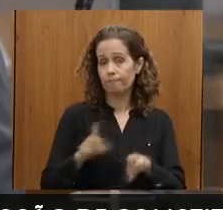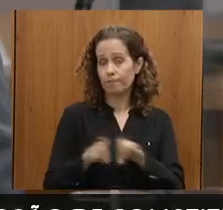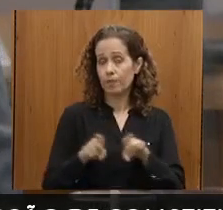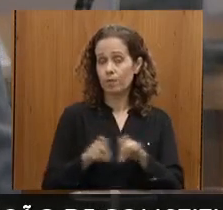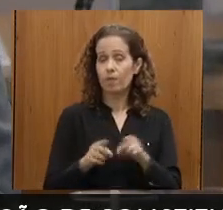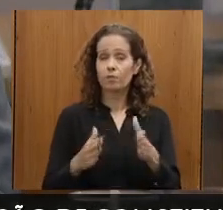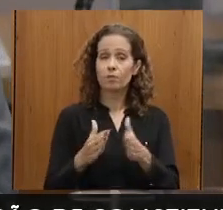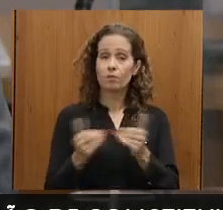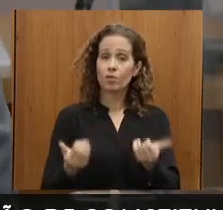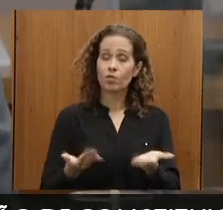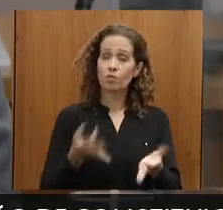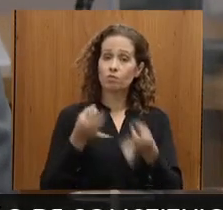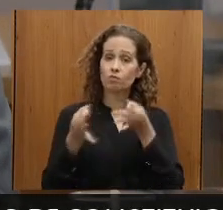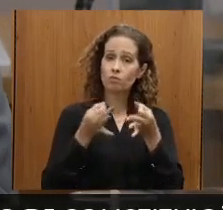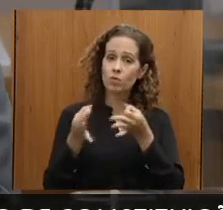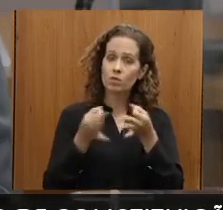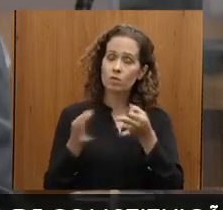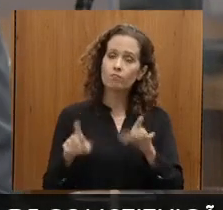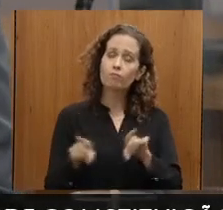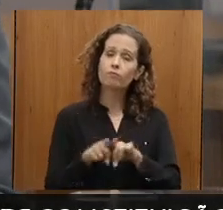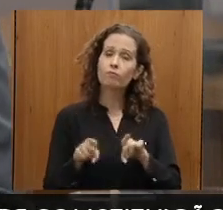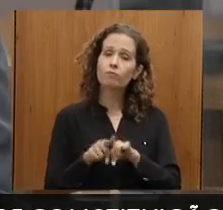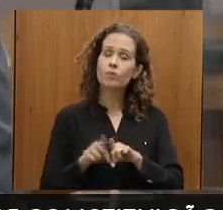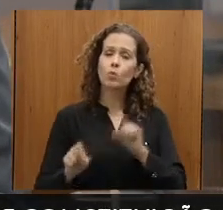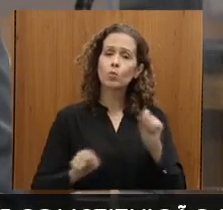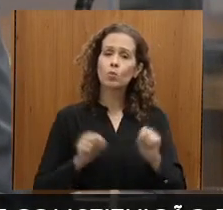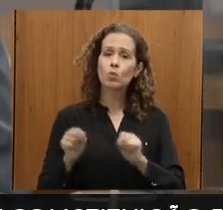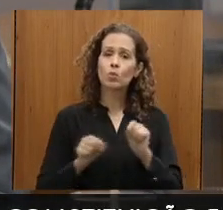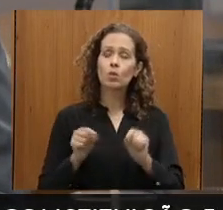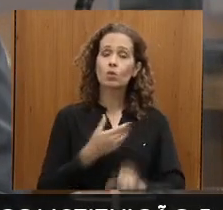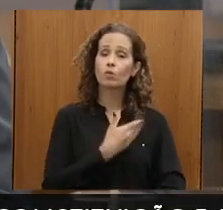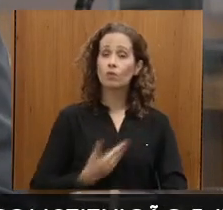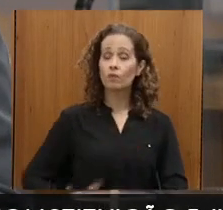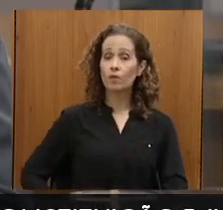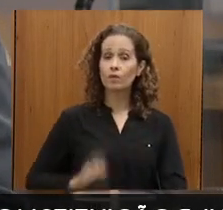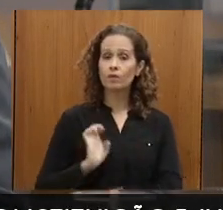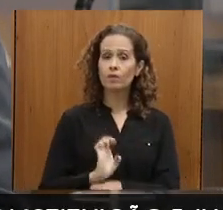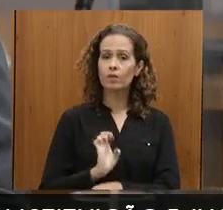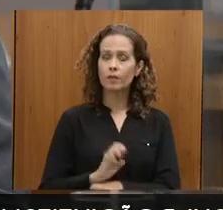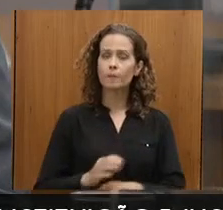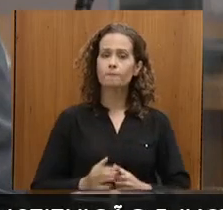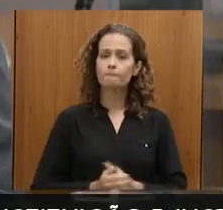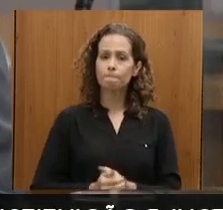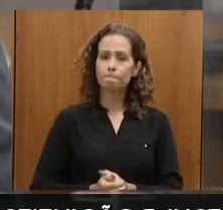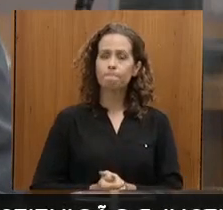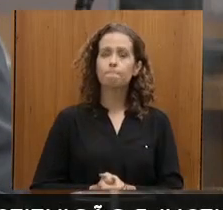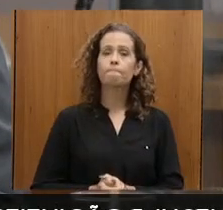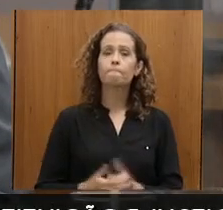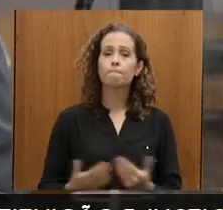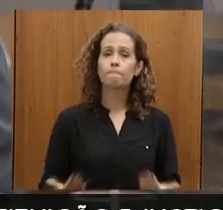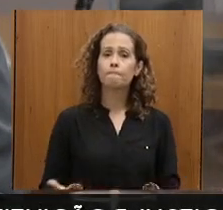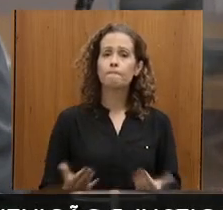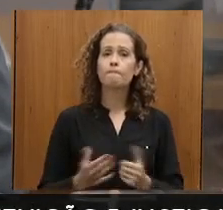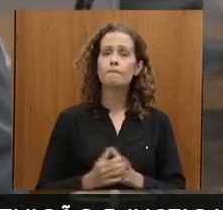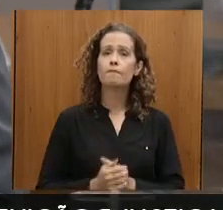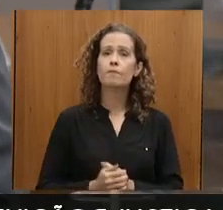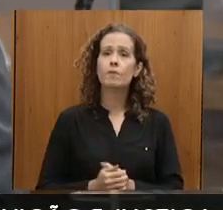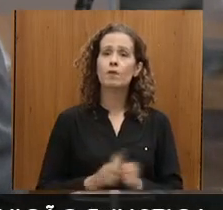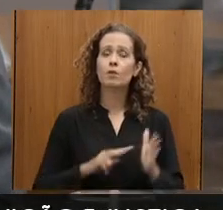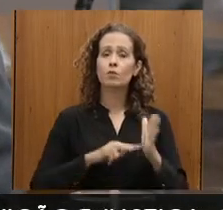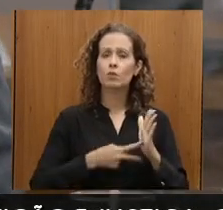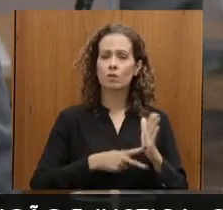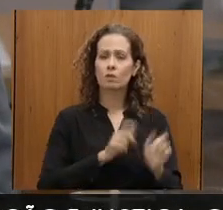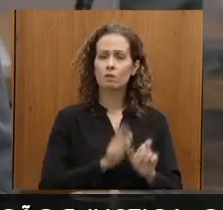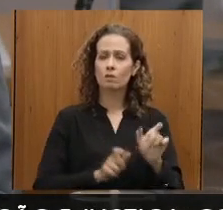solicitação, uma sugestão para o governo do Estado. Na questão dos sindicalistas, eu